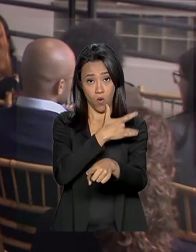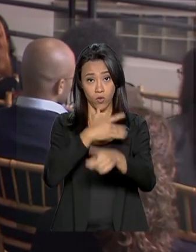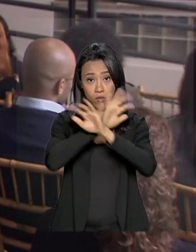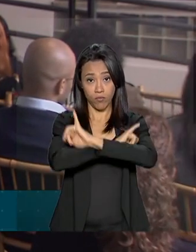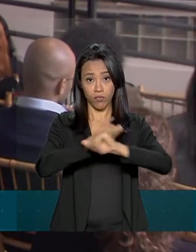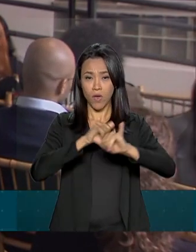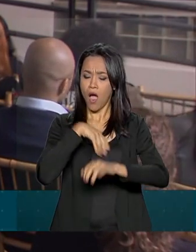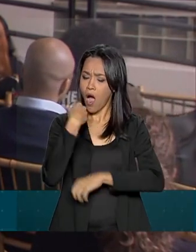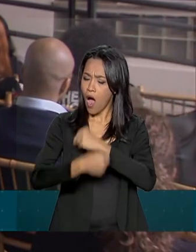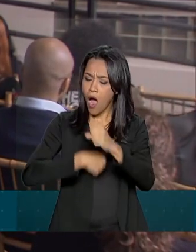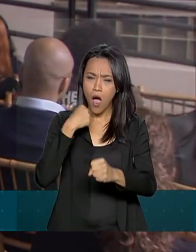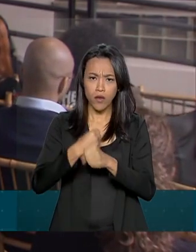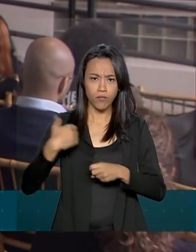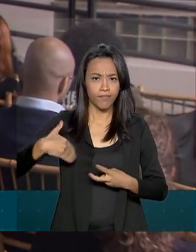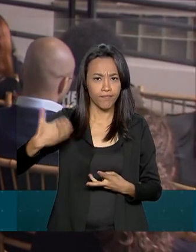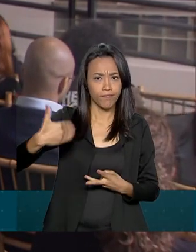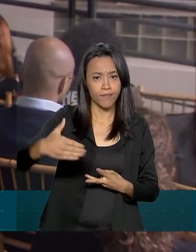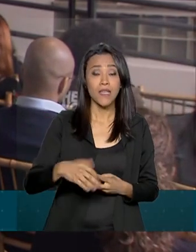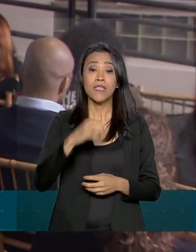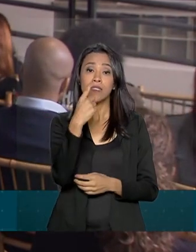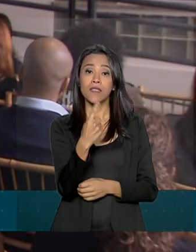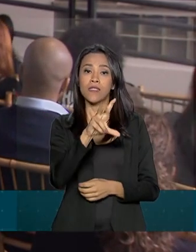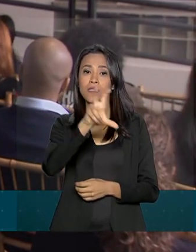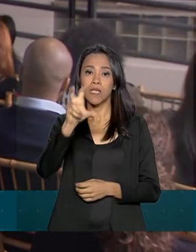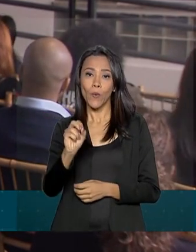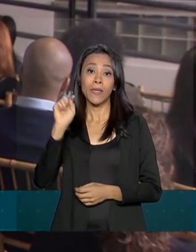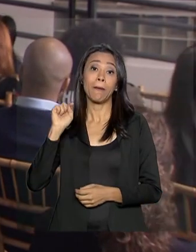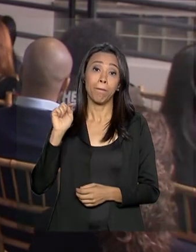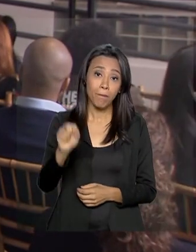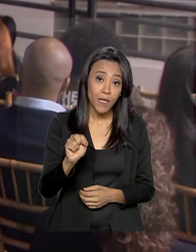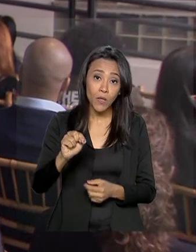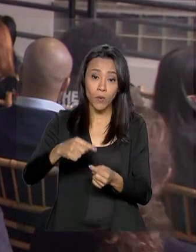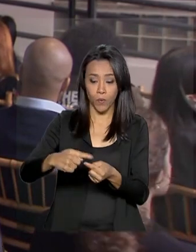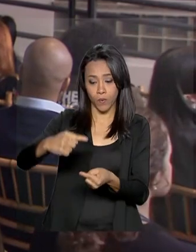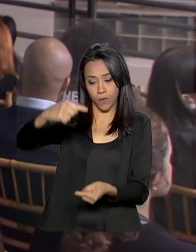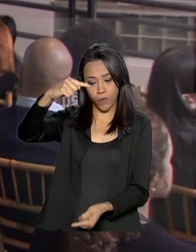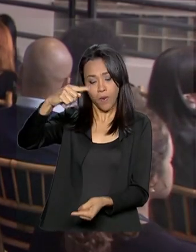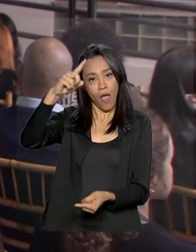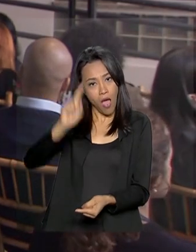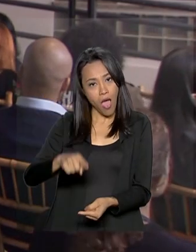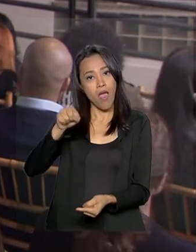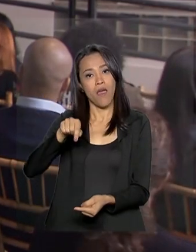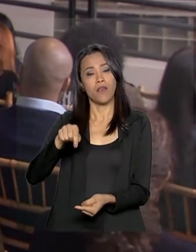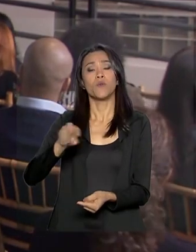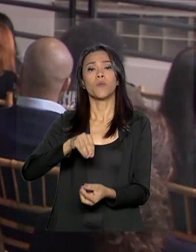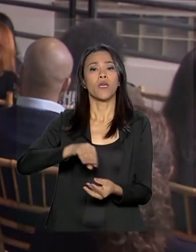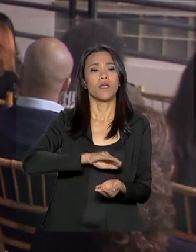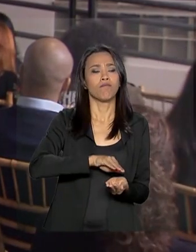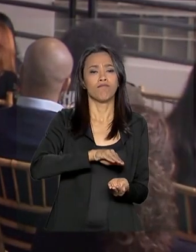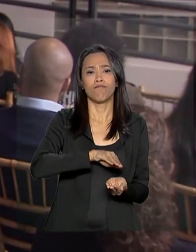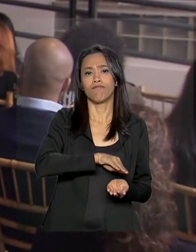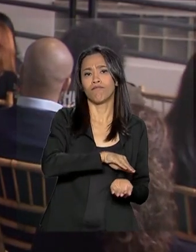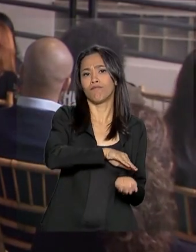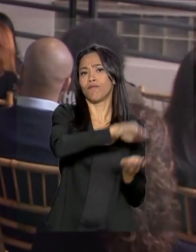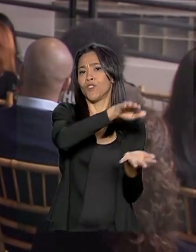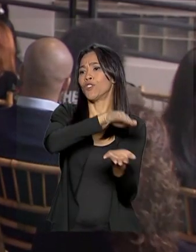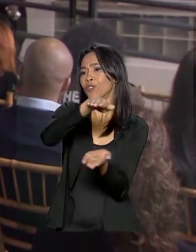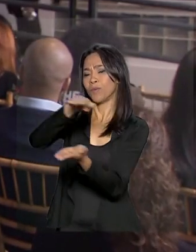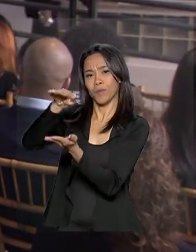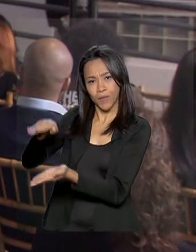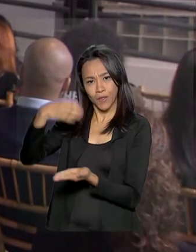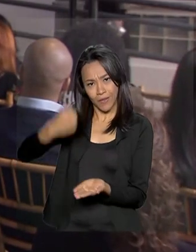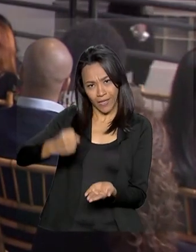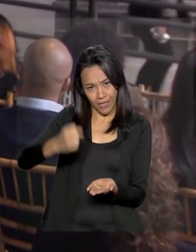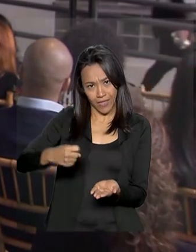os anos aproximadamente 150 mil litros de leite humano são coletados, processados e distribuídos a recém-nascidos de baixo peso